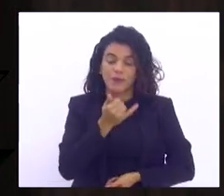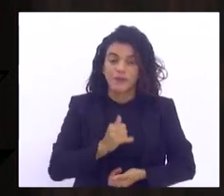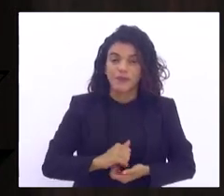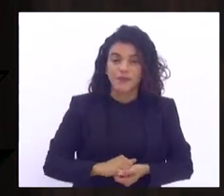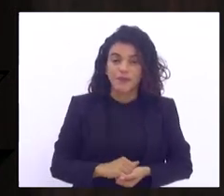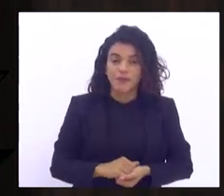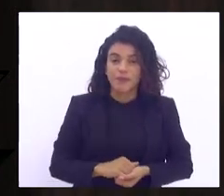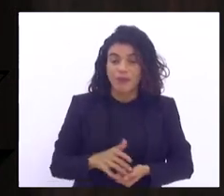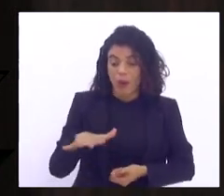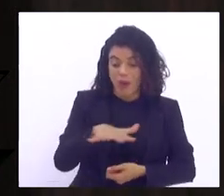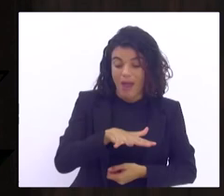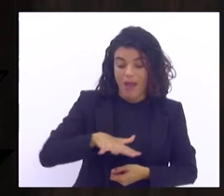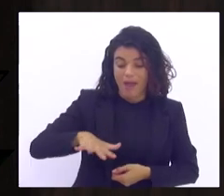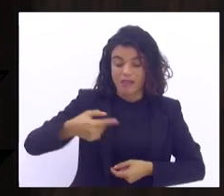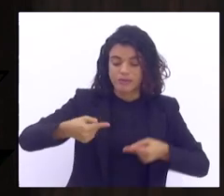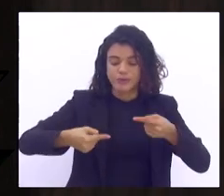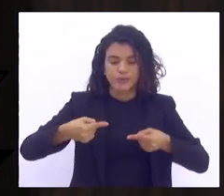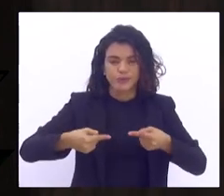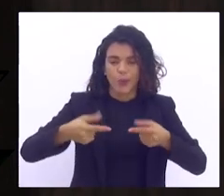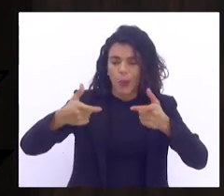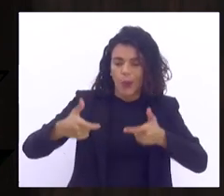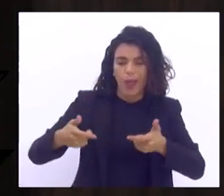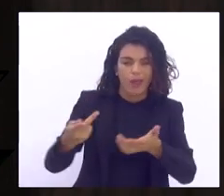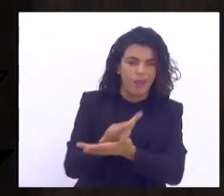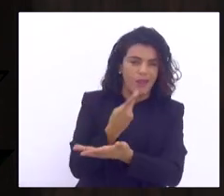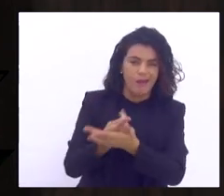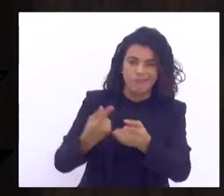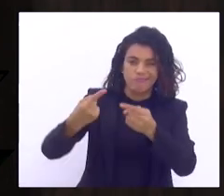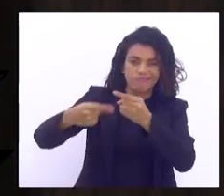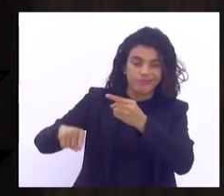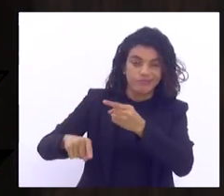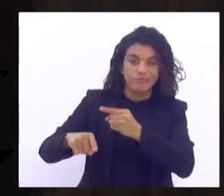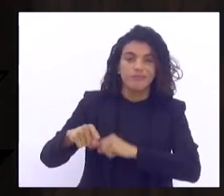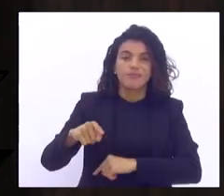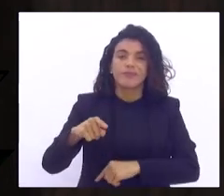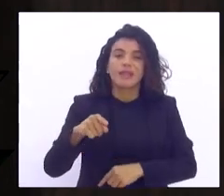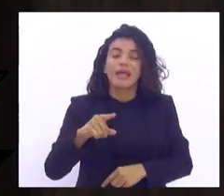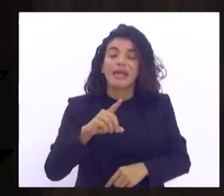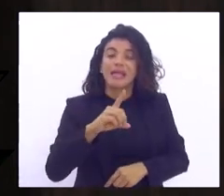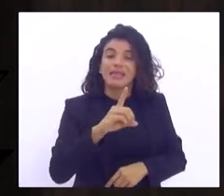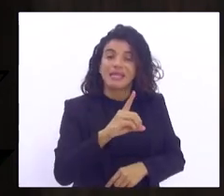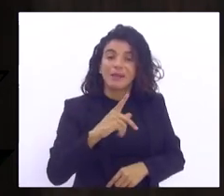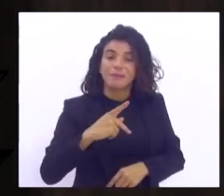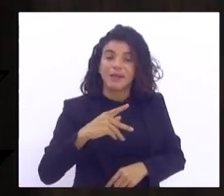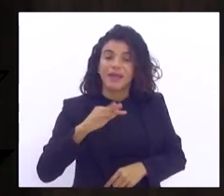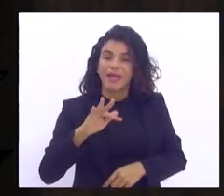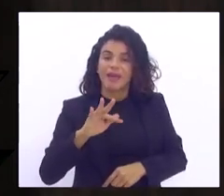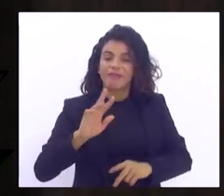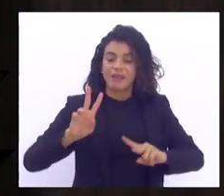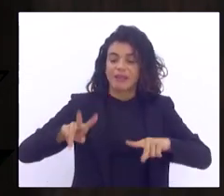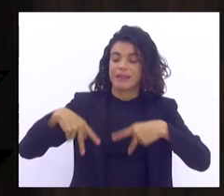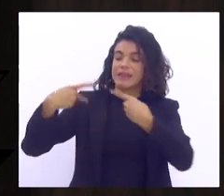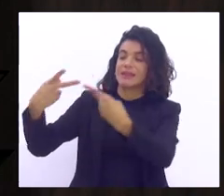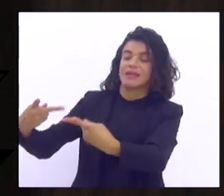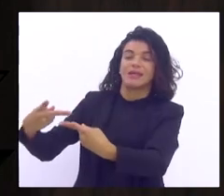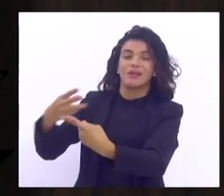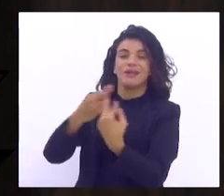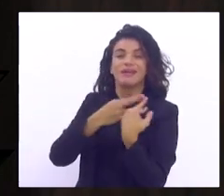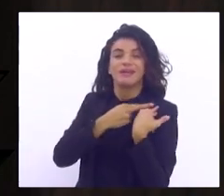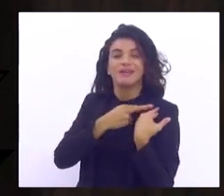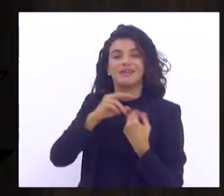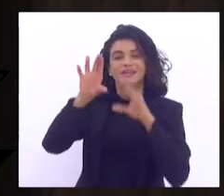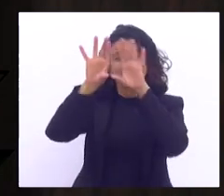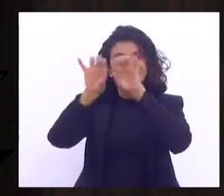o campo da discussão está errado. Estão, na DPF 442, transferindo para o Supremo